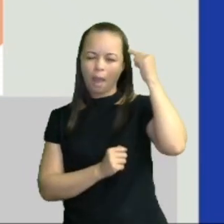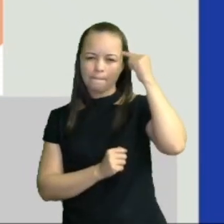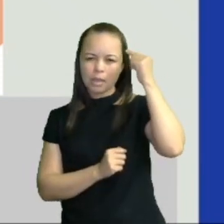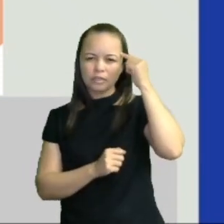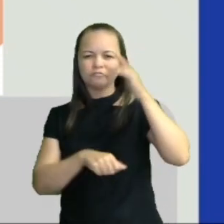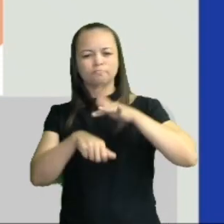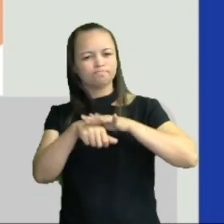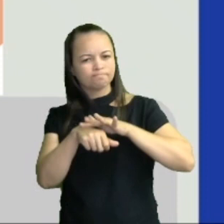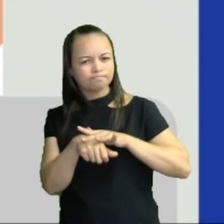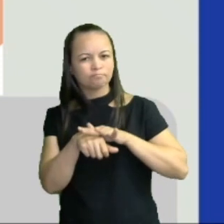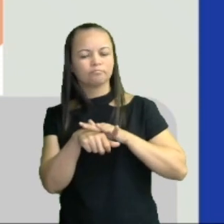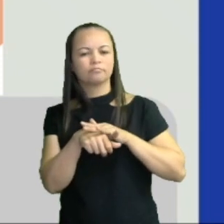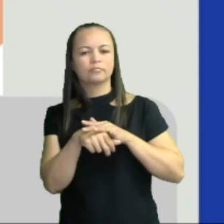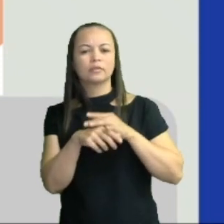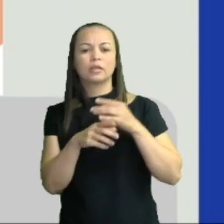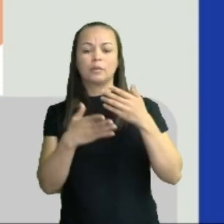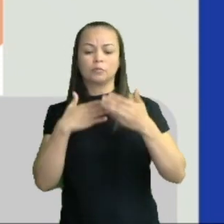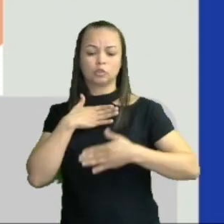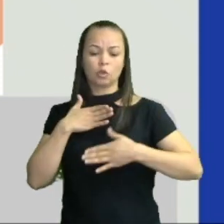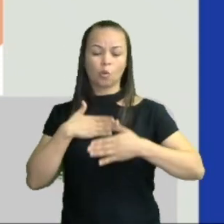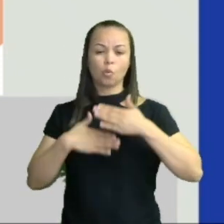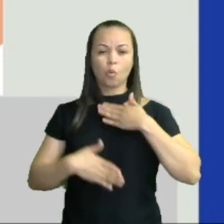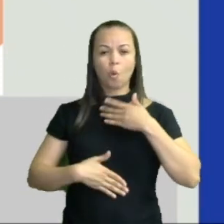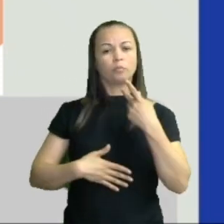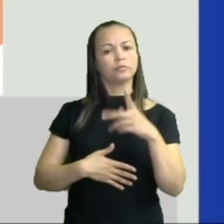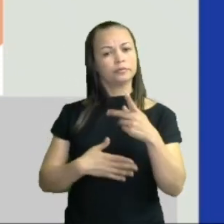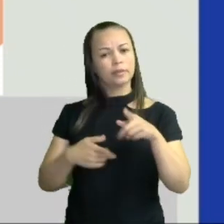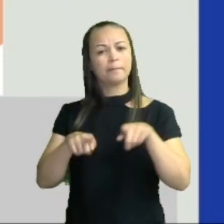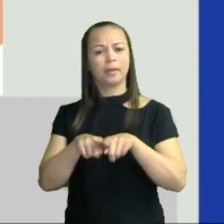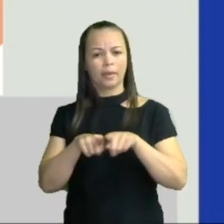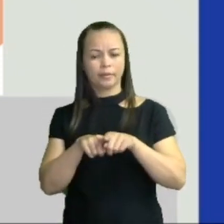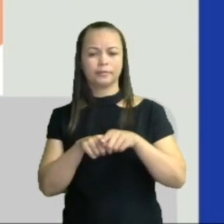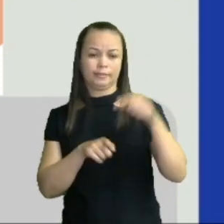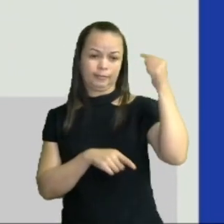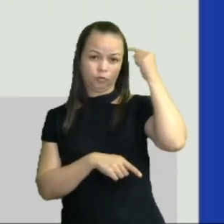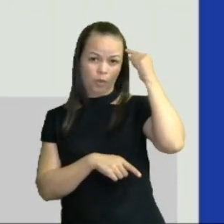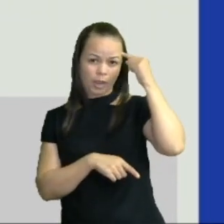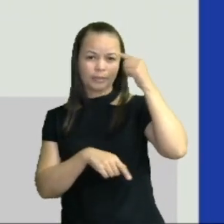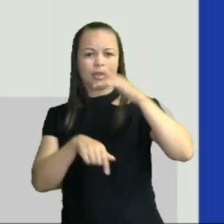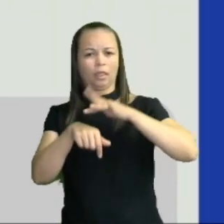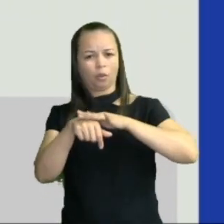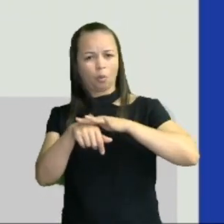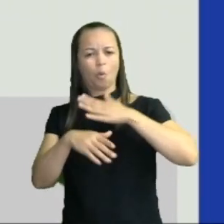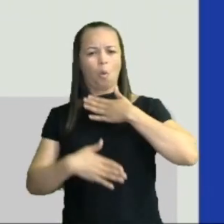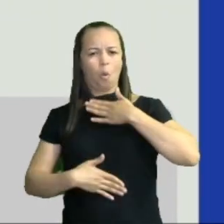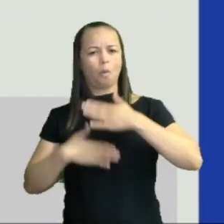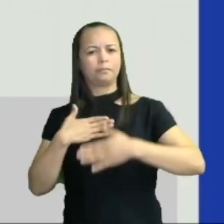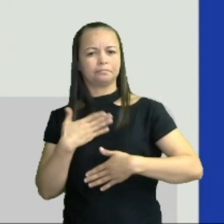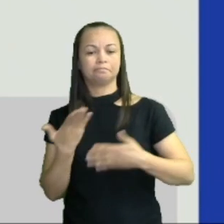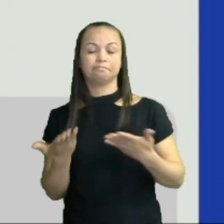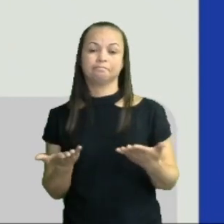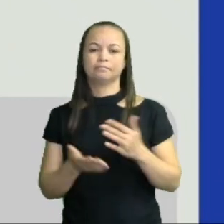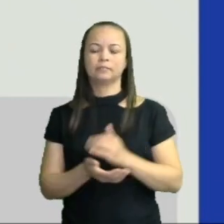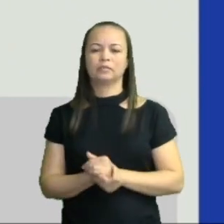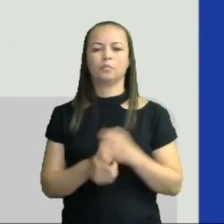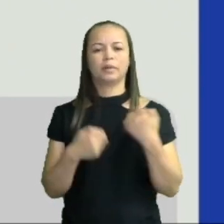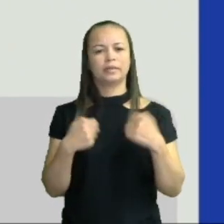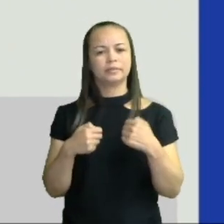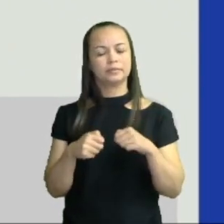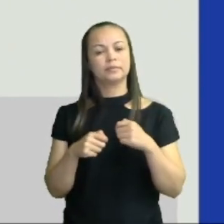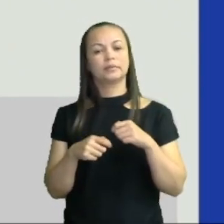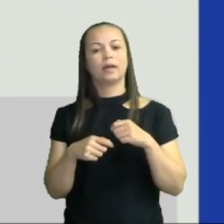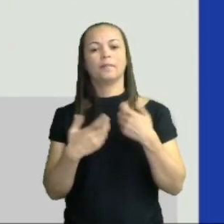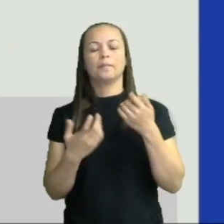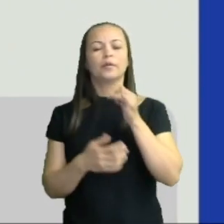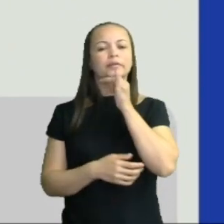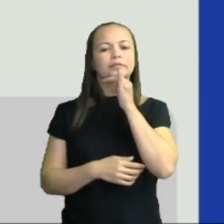para o seu corpo, porque se a sua mente estiver mal, o seu corpo também vai estar mal. Você precisa, por exemplo, fazer atividades